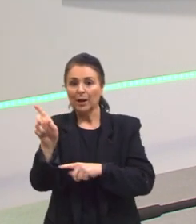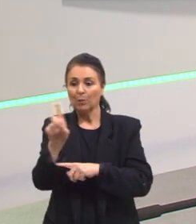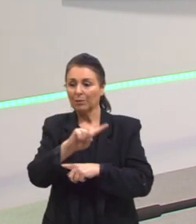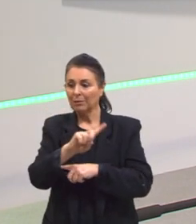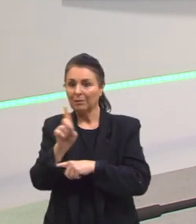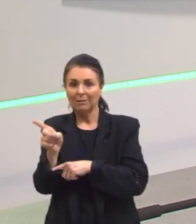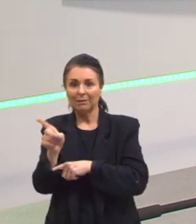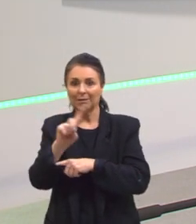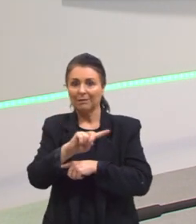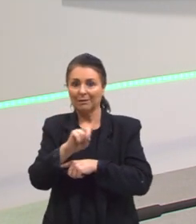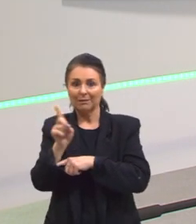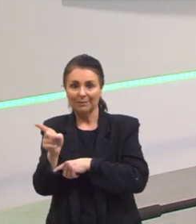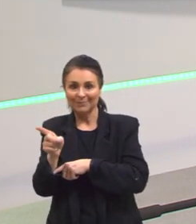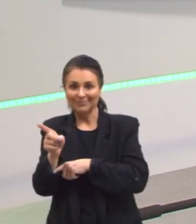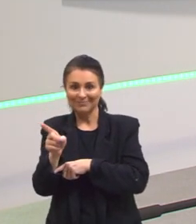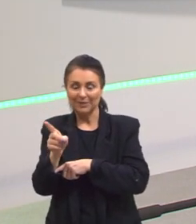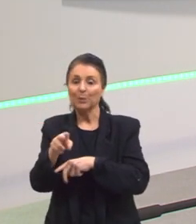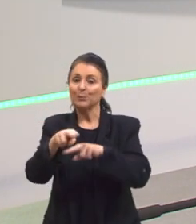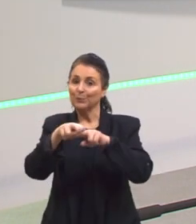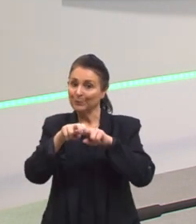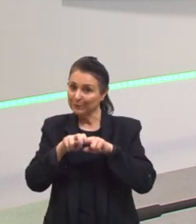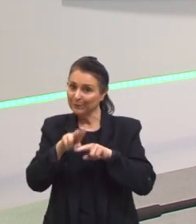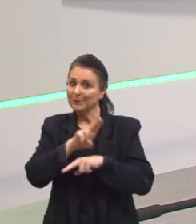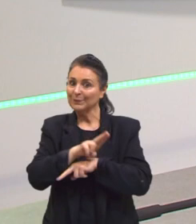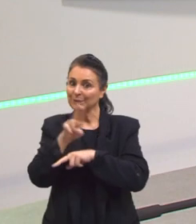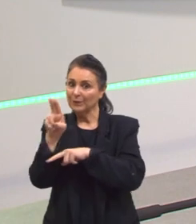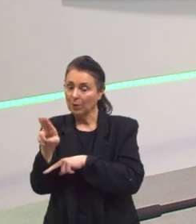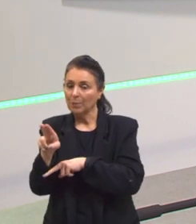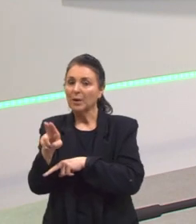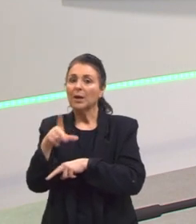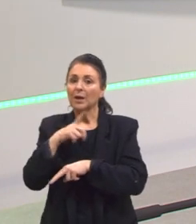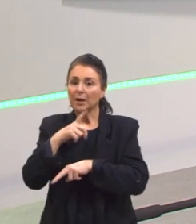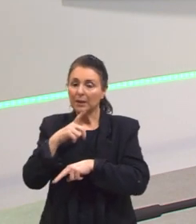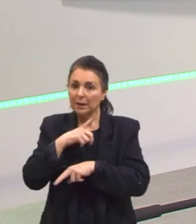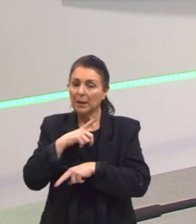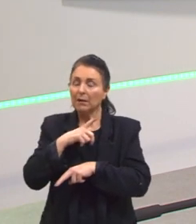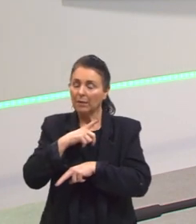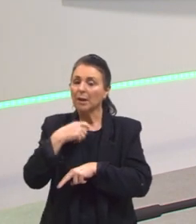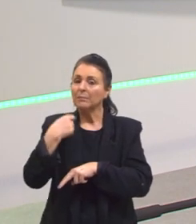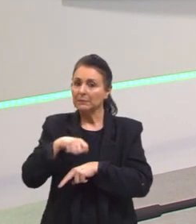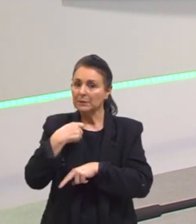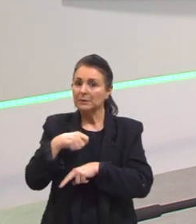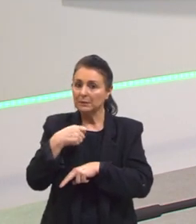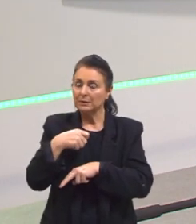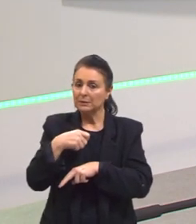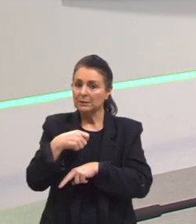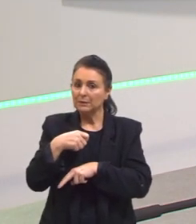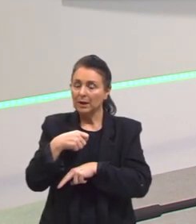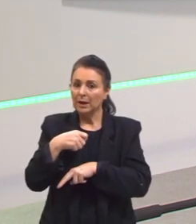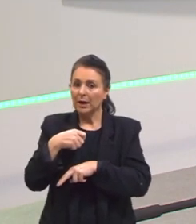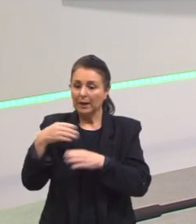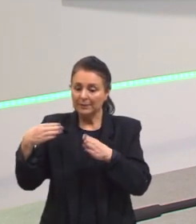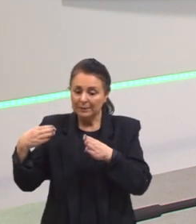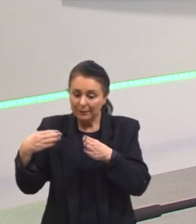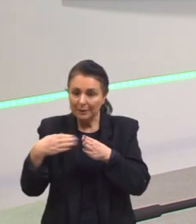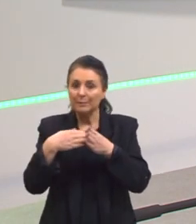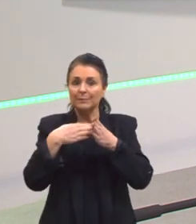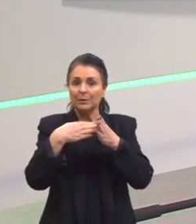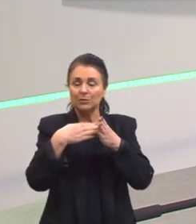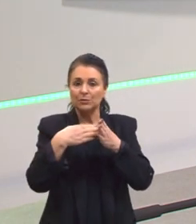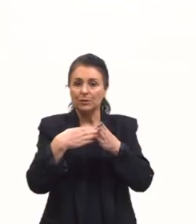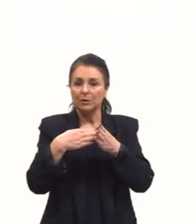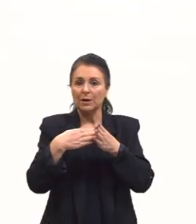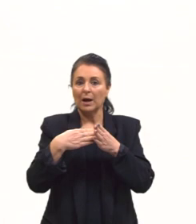tá agora exato tem que ter essa essa transposição aí de fronteiras tá